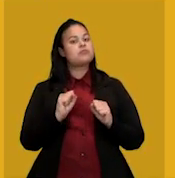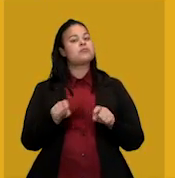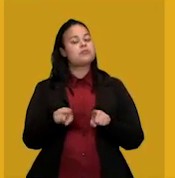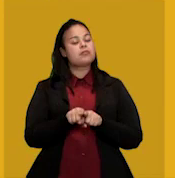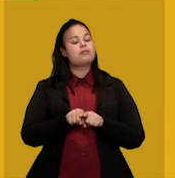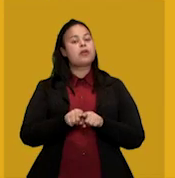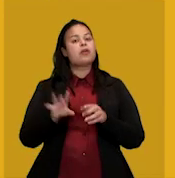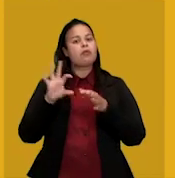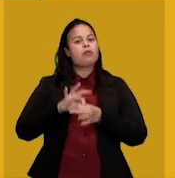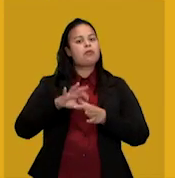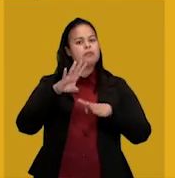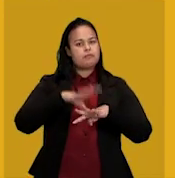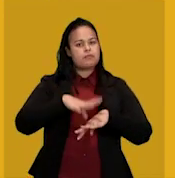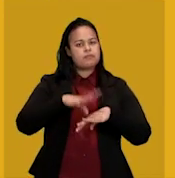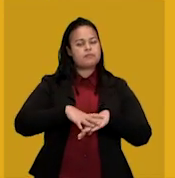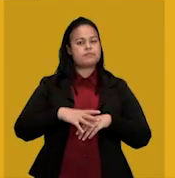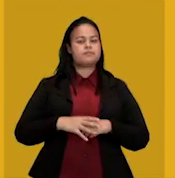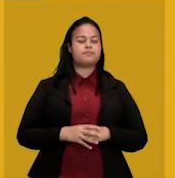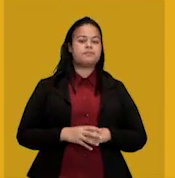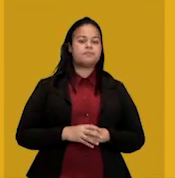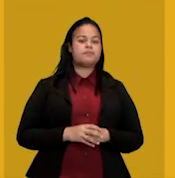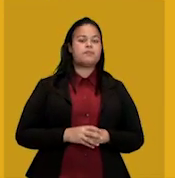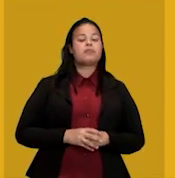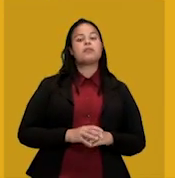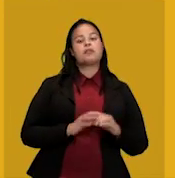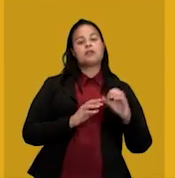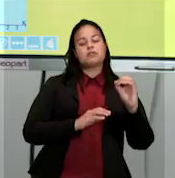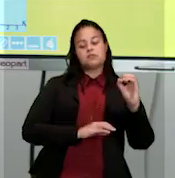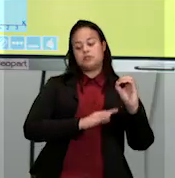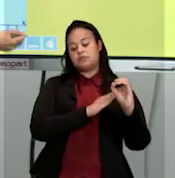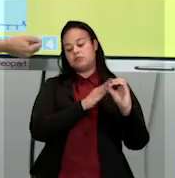decrescente. E nós temos então o A entre 0 e 1.